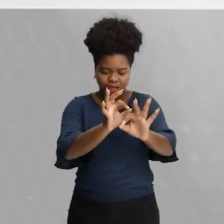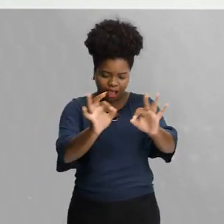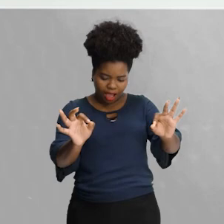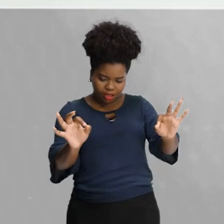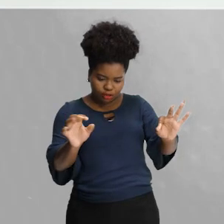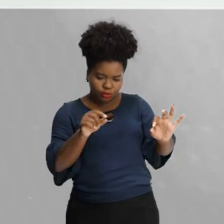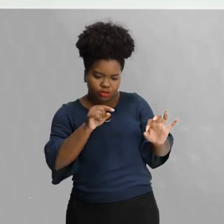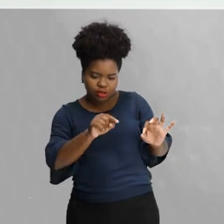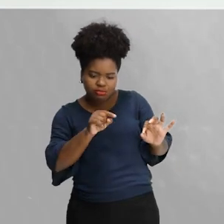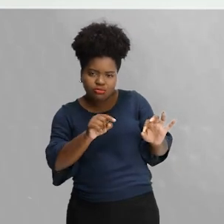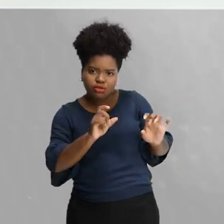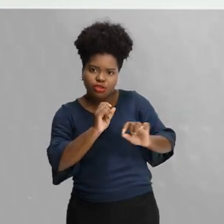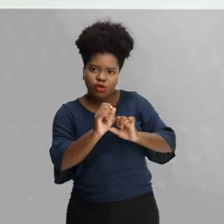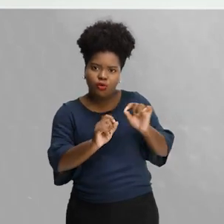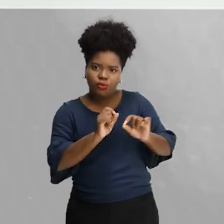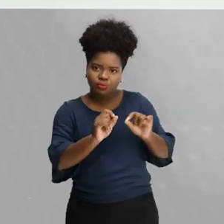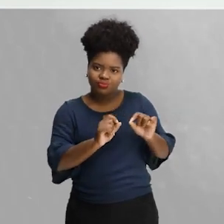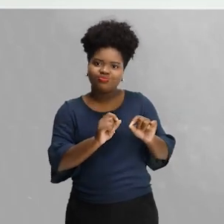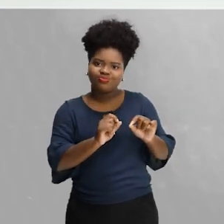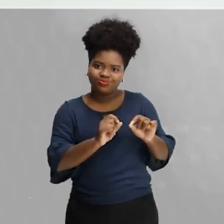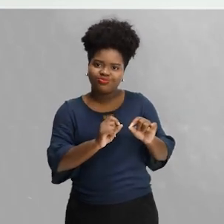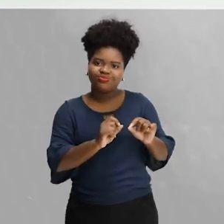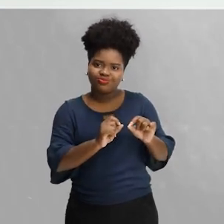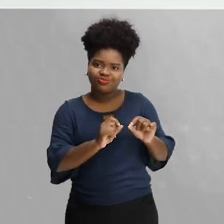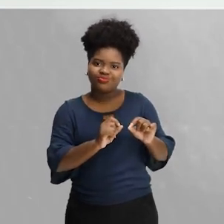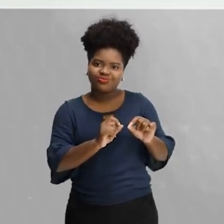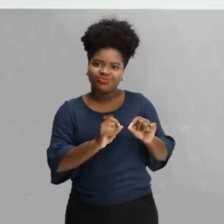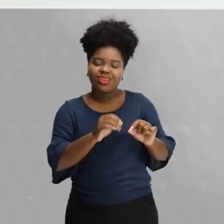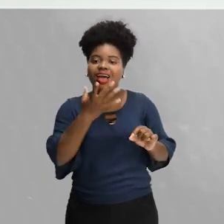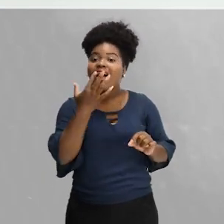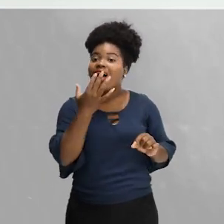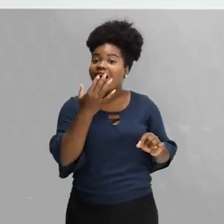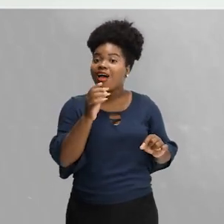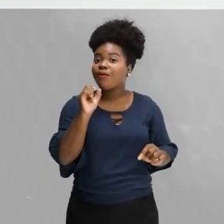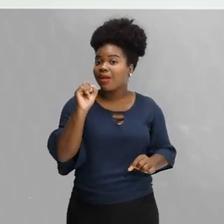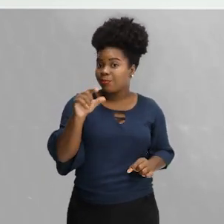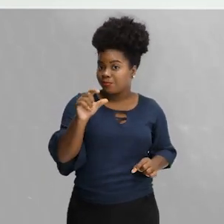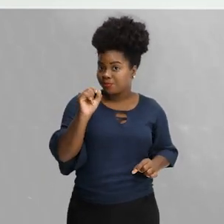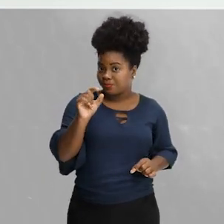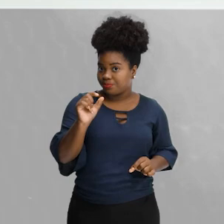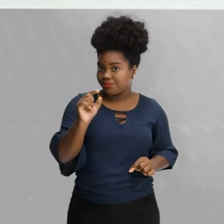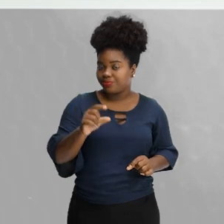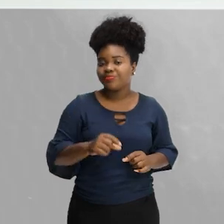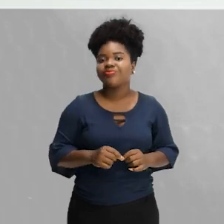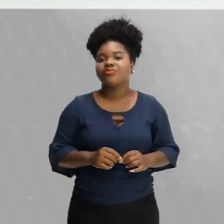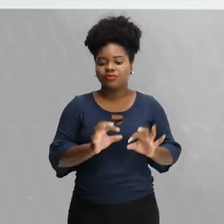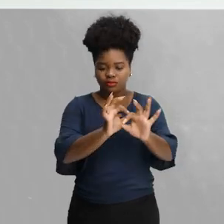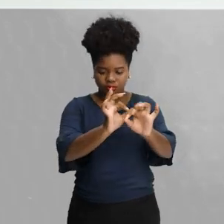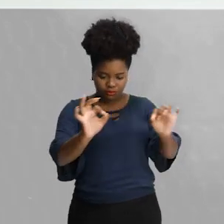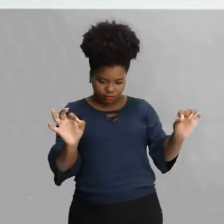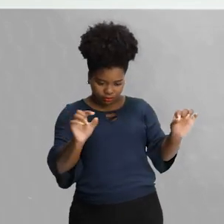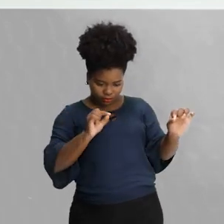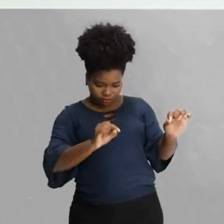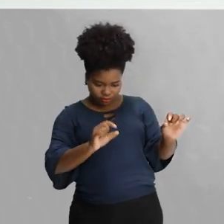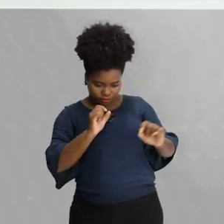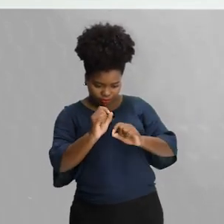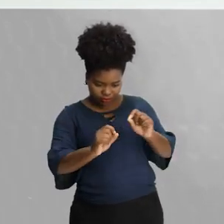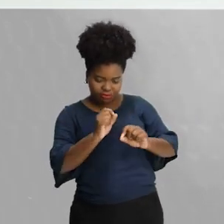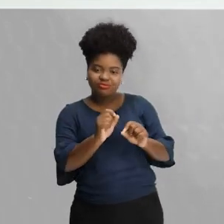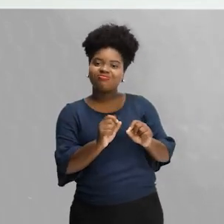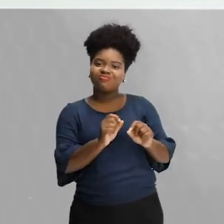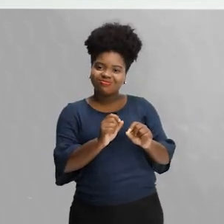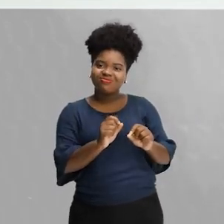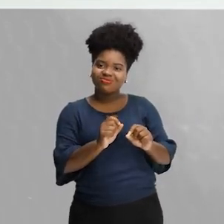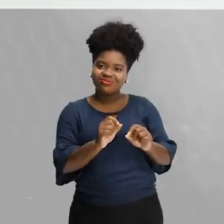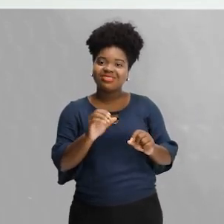porção sul, como ela está em outra posição, eu vou colocar ela de azul para dar o destaque. Abaixo do trópico, nós vamos chamar